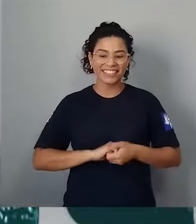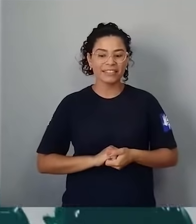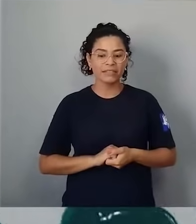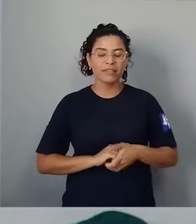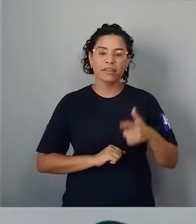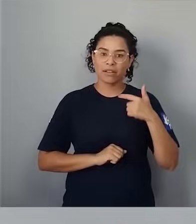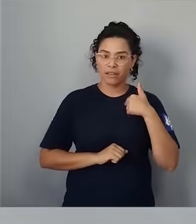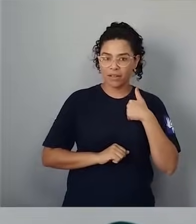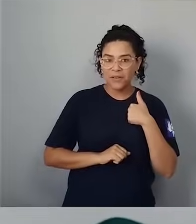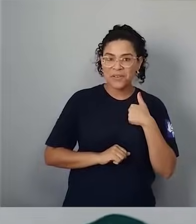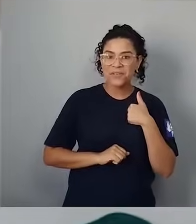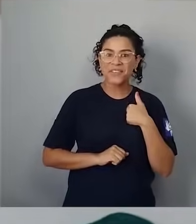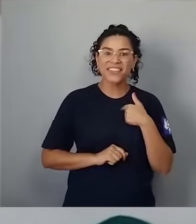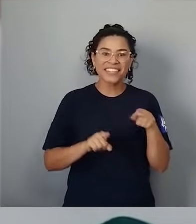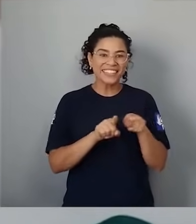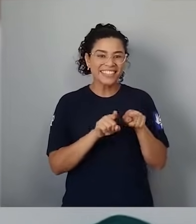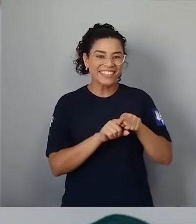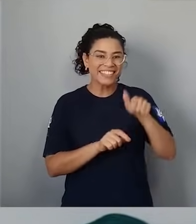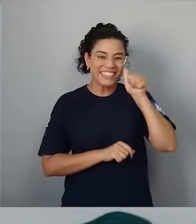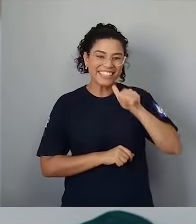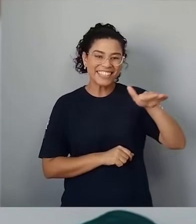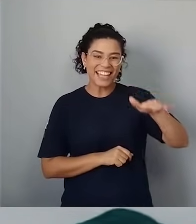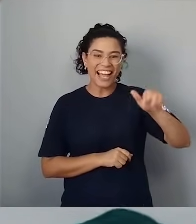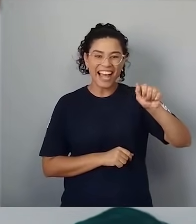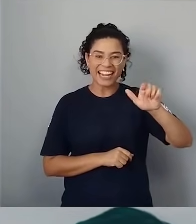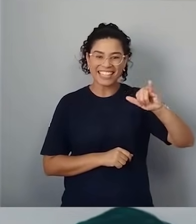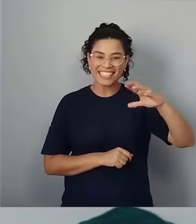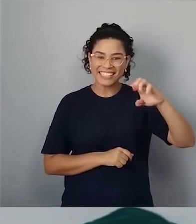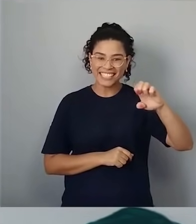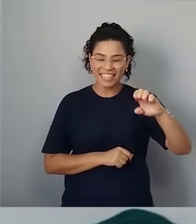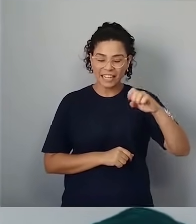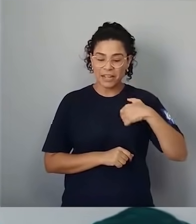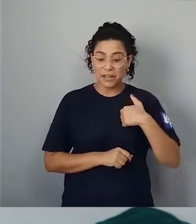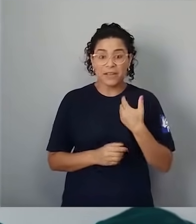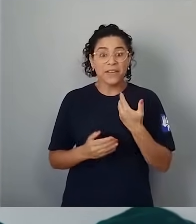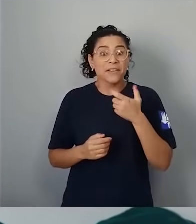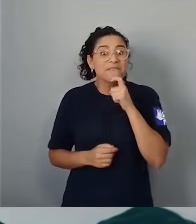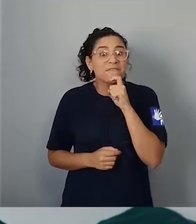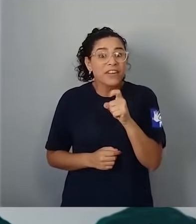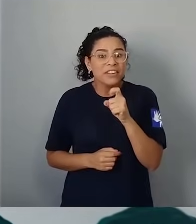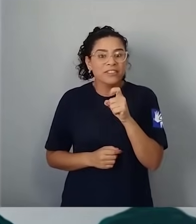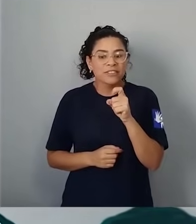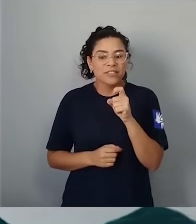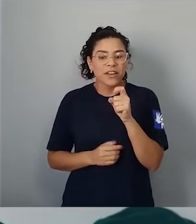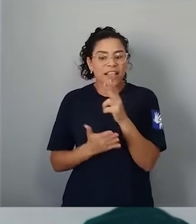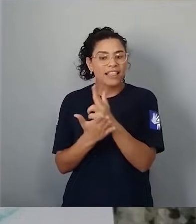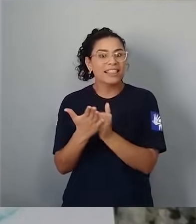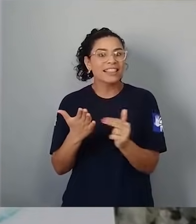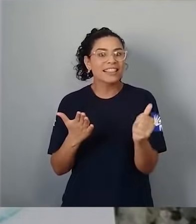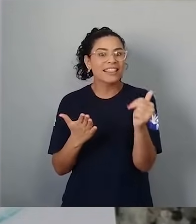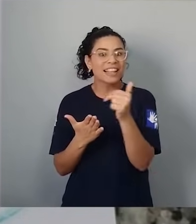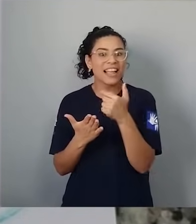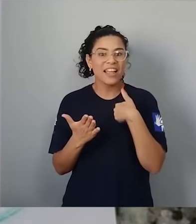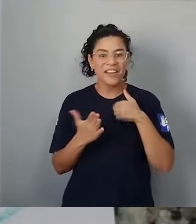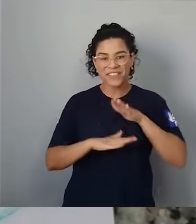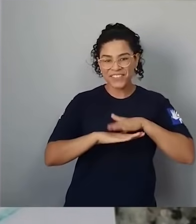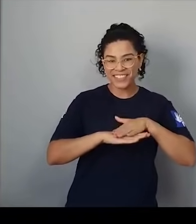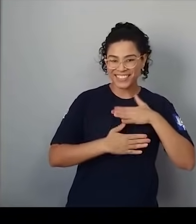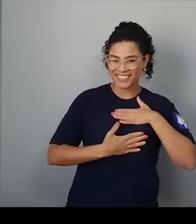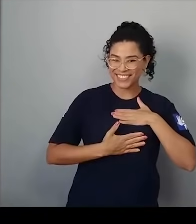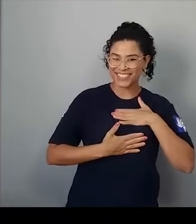Alice resistimos a esses verdes maravilhosos que nós fizemos. Alice fez a sua obra monocromática e eu fiz a